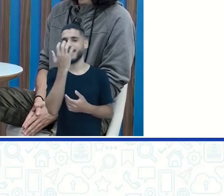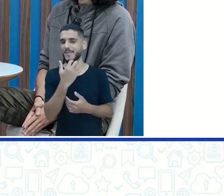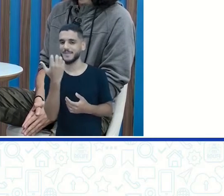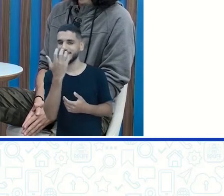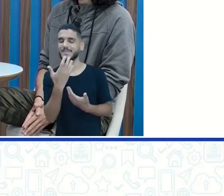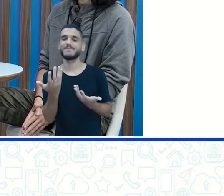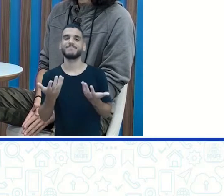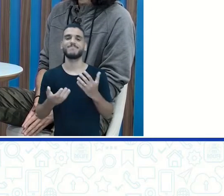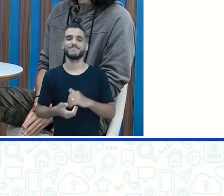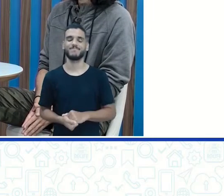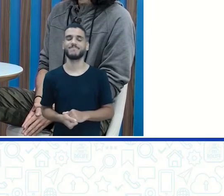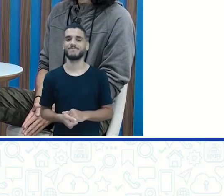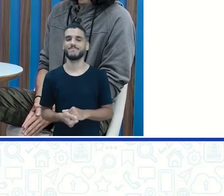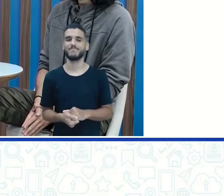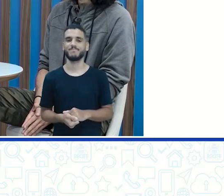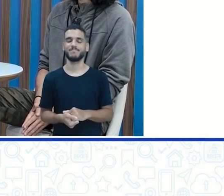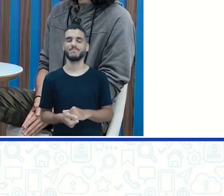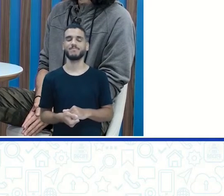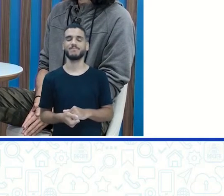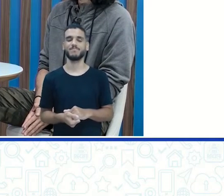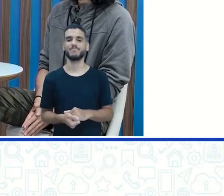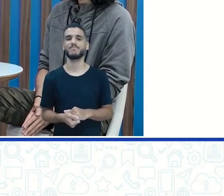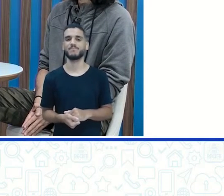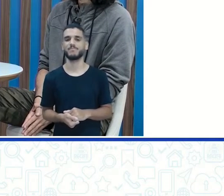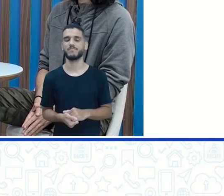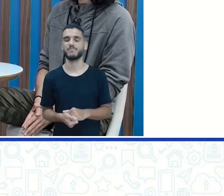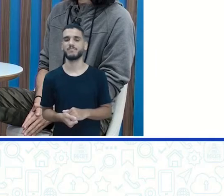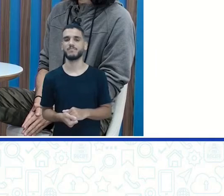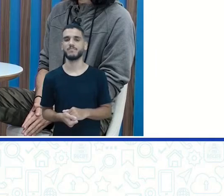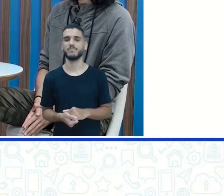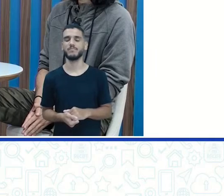Fá. E eu acho que o